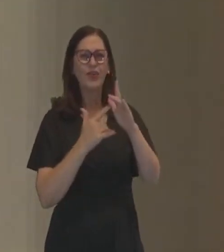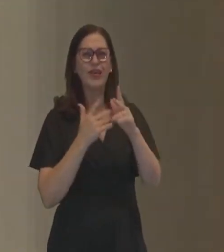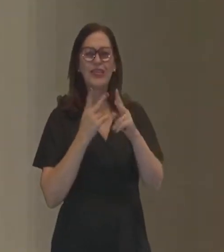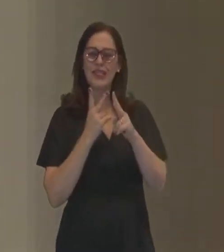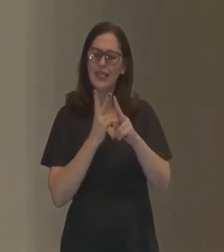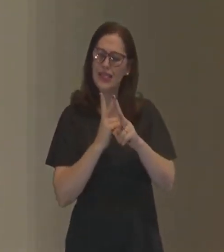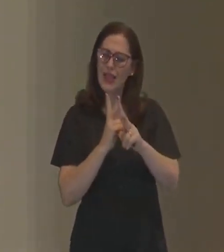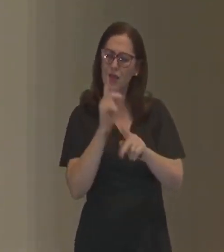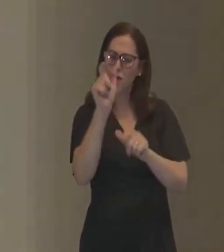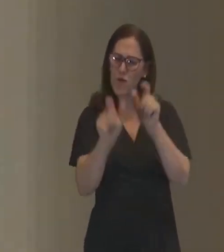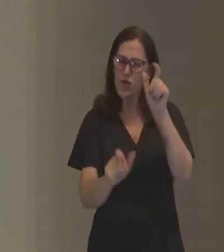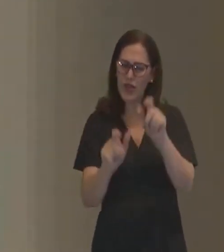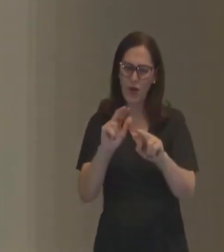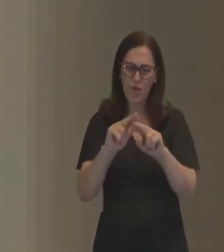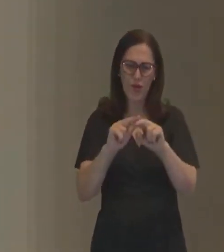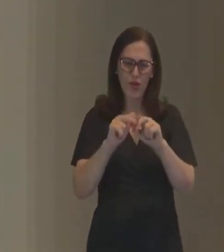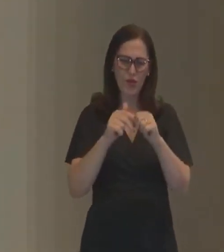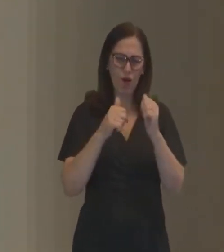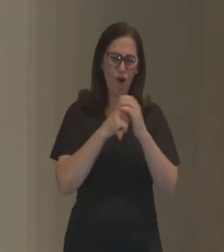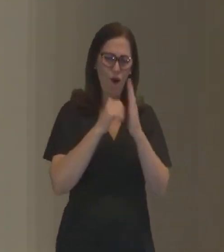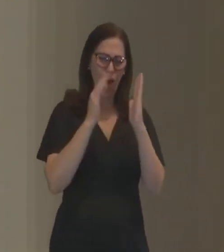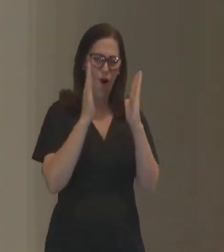orando por